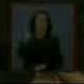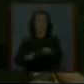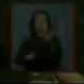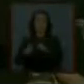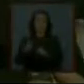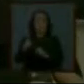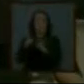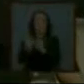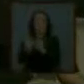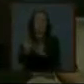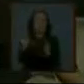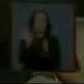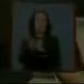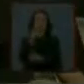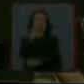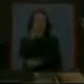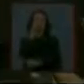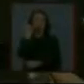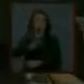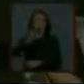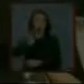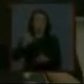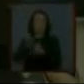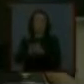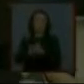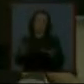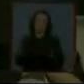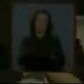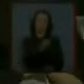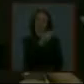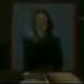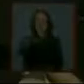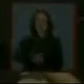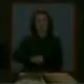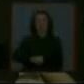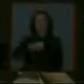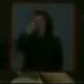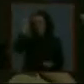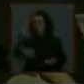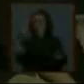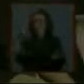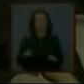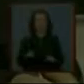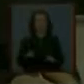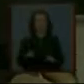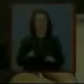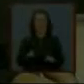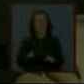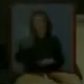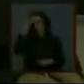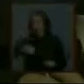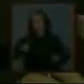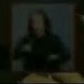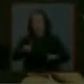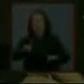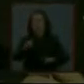Socialista defende o casamento dos homossexuais. Há tantos católicos que não estão de acordo com o comportamento de